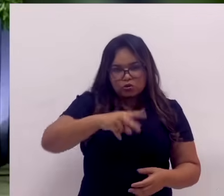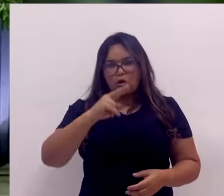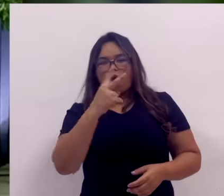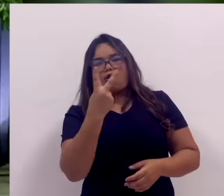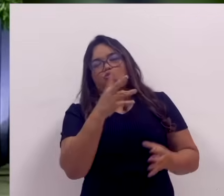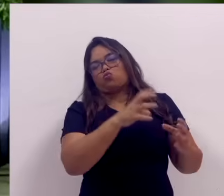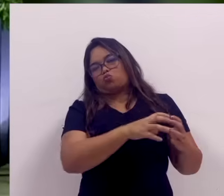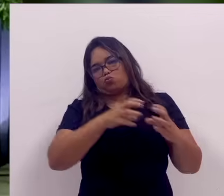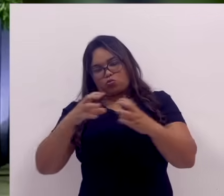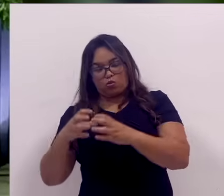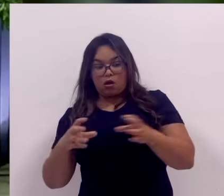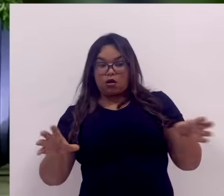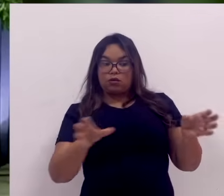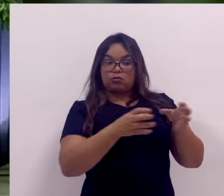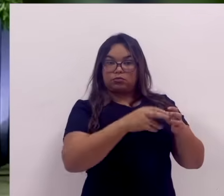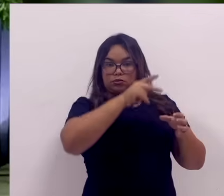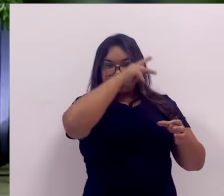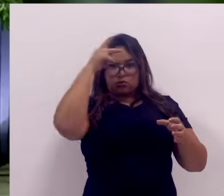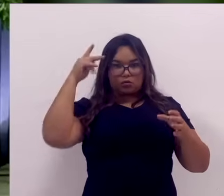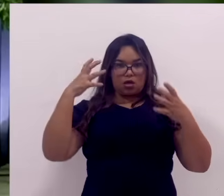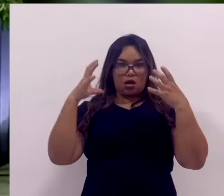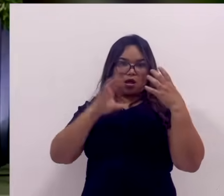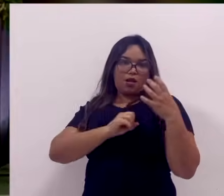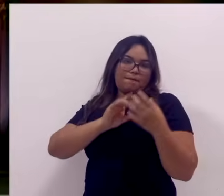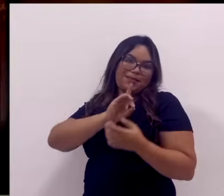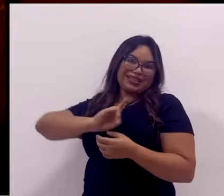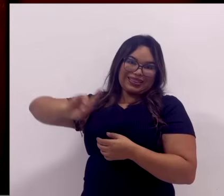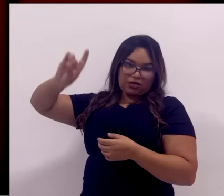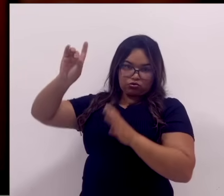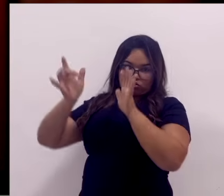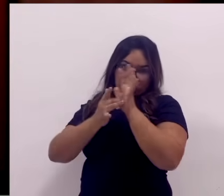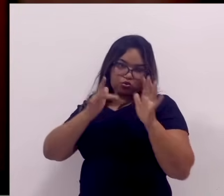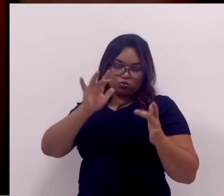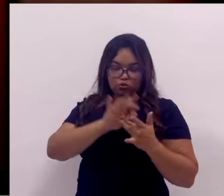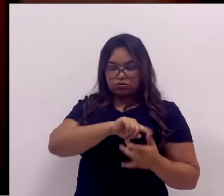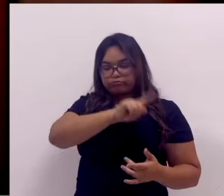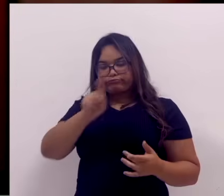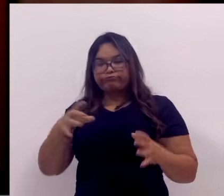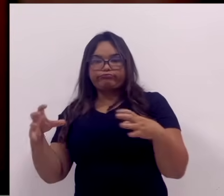poder. Então esta igreja recebe um elogio aqui.